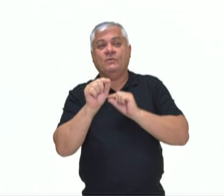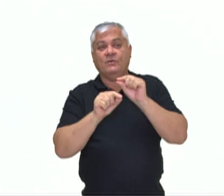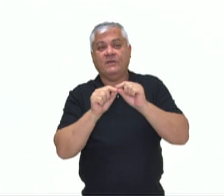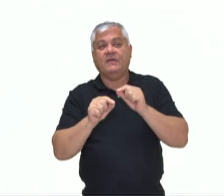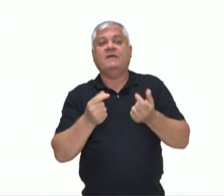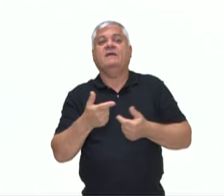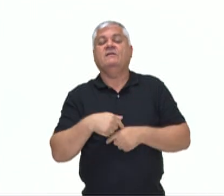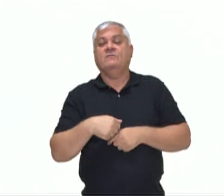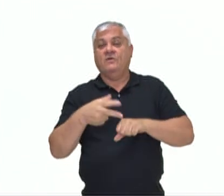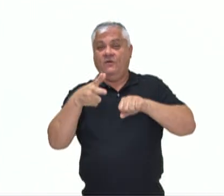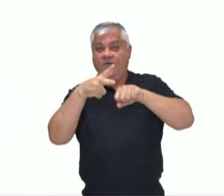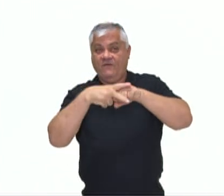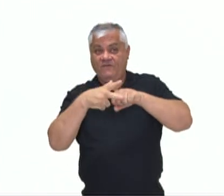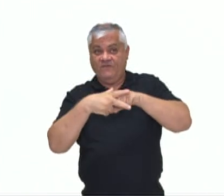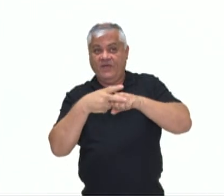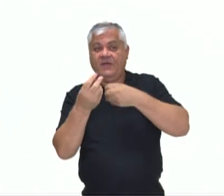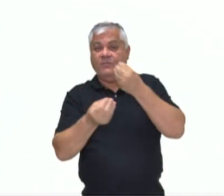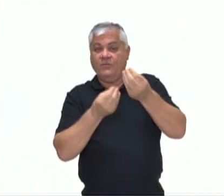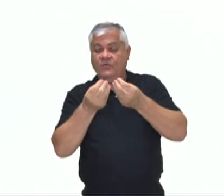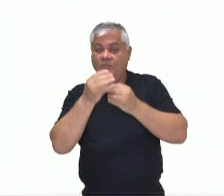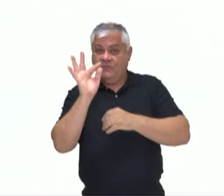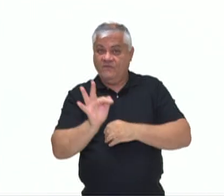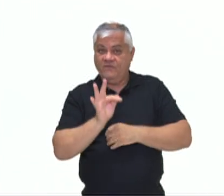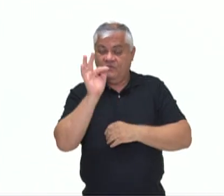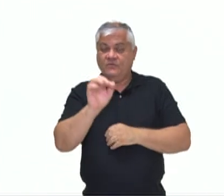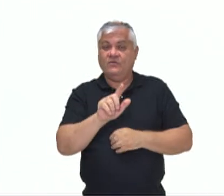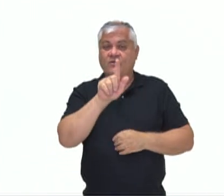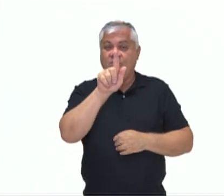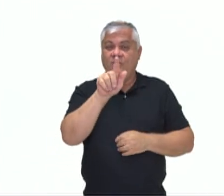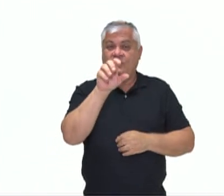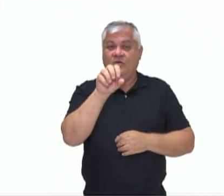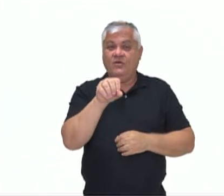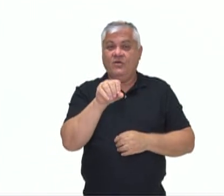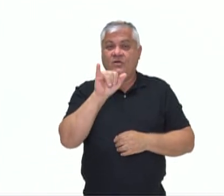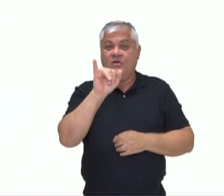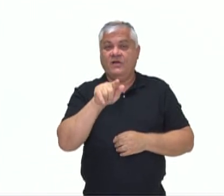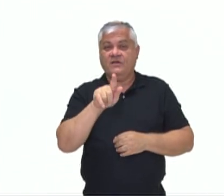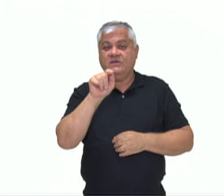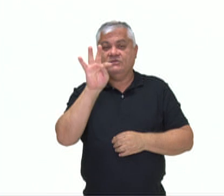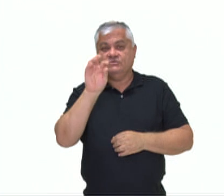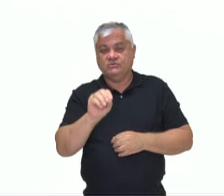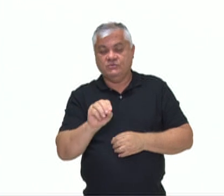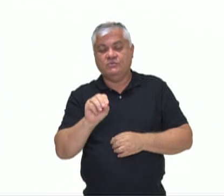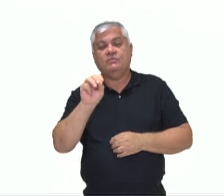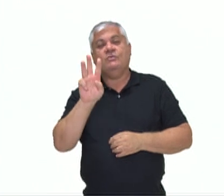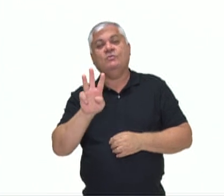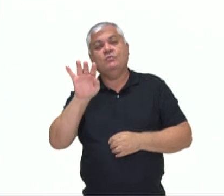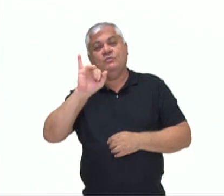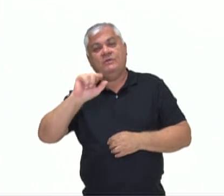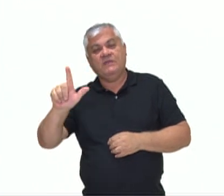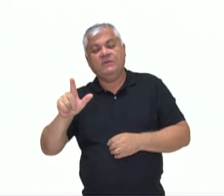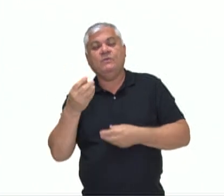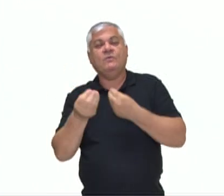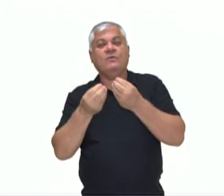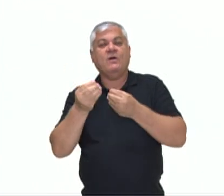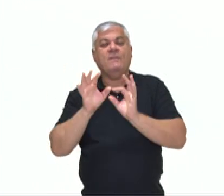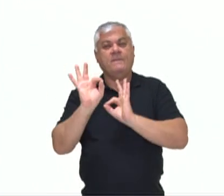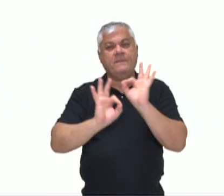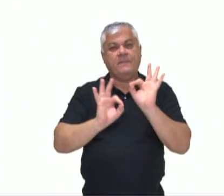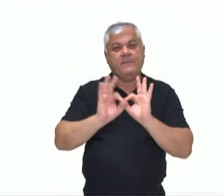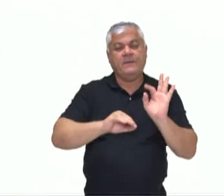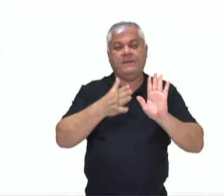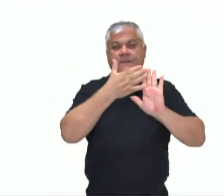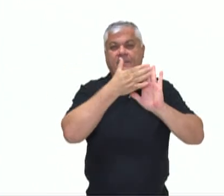aula de hoje estudamos sobre como utilizar as formas verbais do futuro, going to e will, para descrever